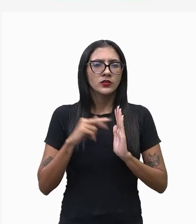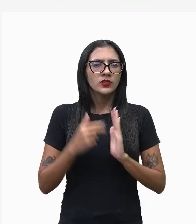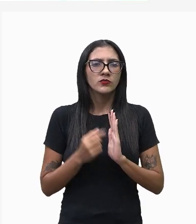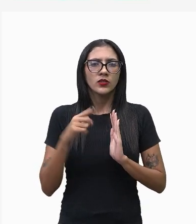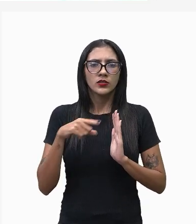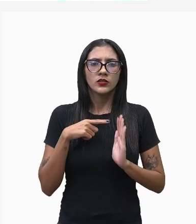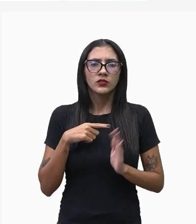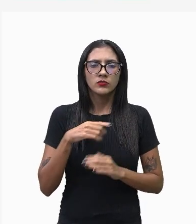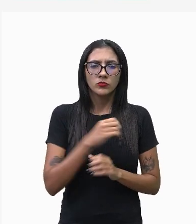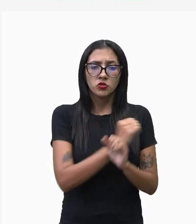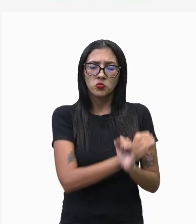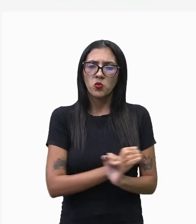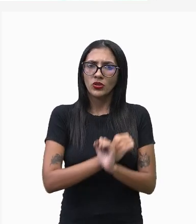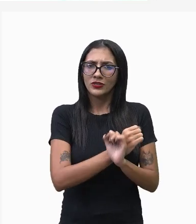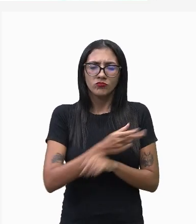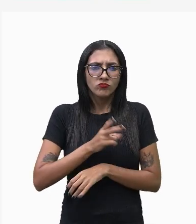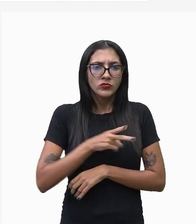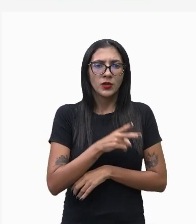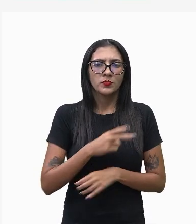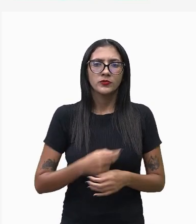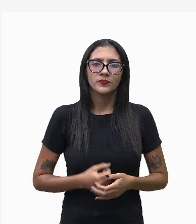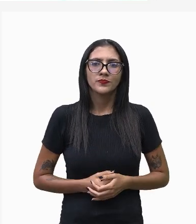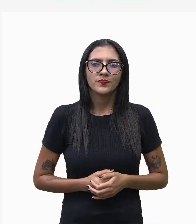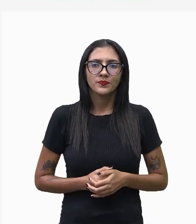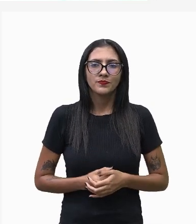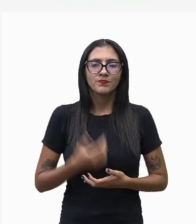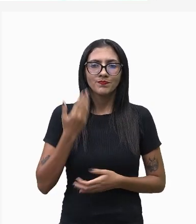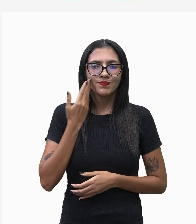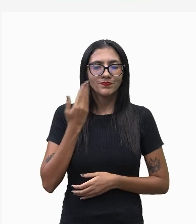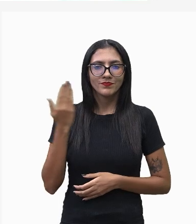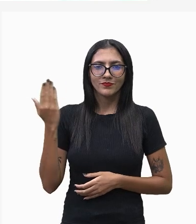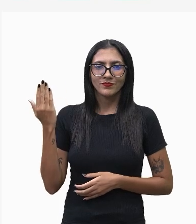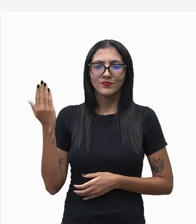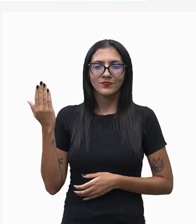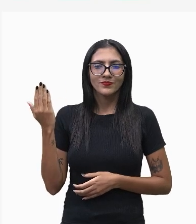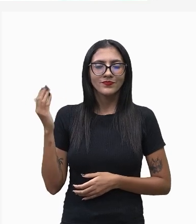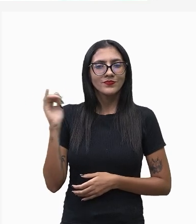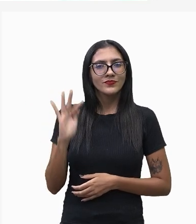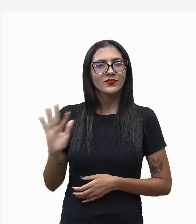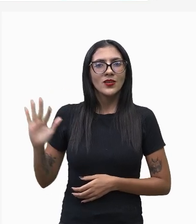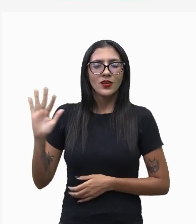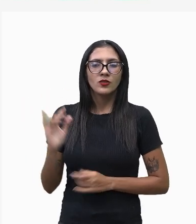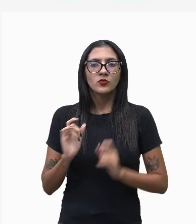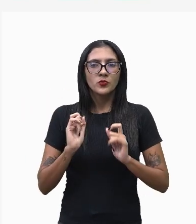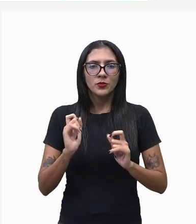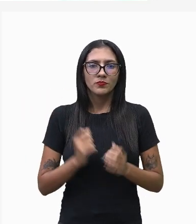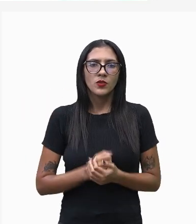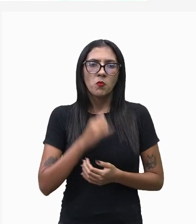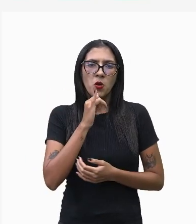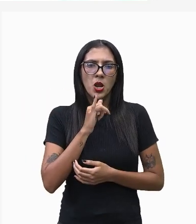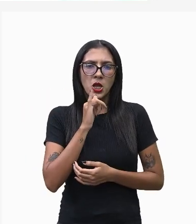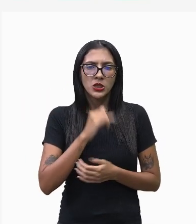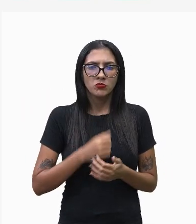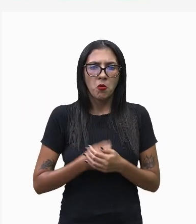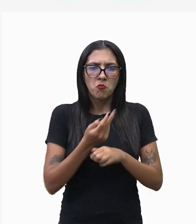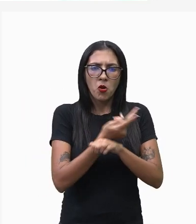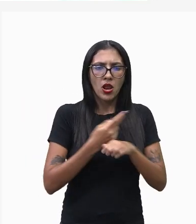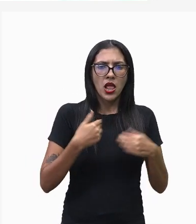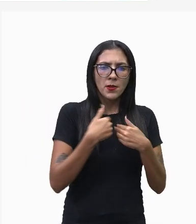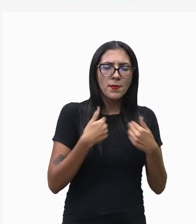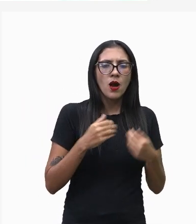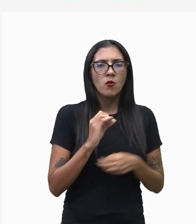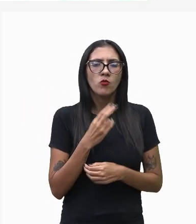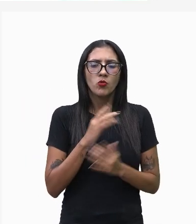proteção integral? A fotografia aqui já dá uma ideia para a gente, que, por exemplo, caça interferência